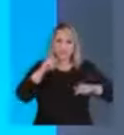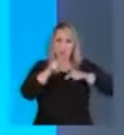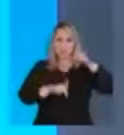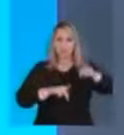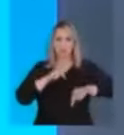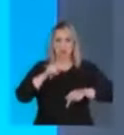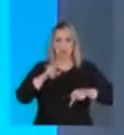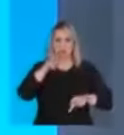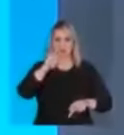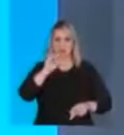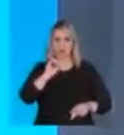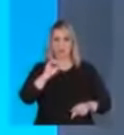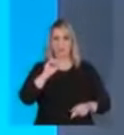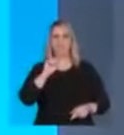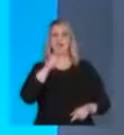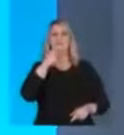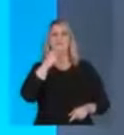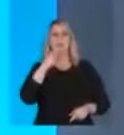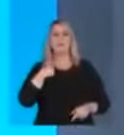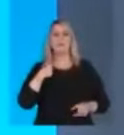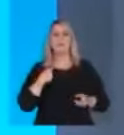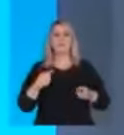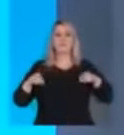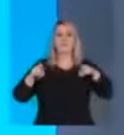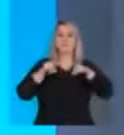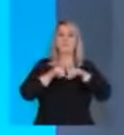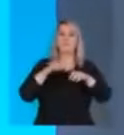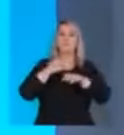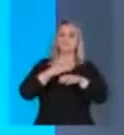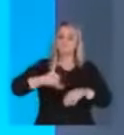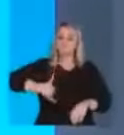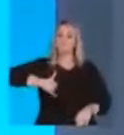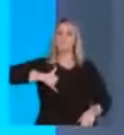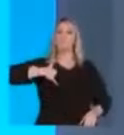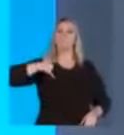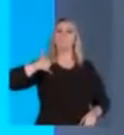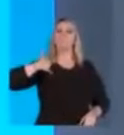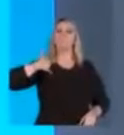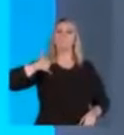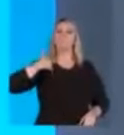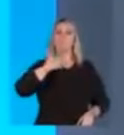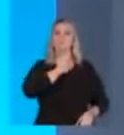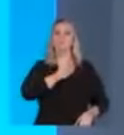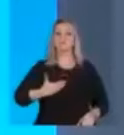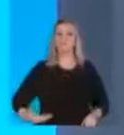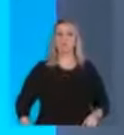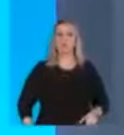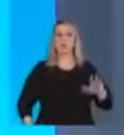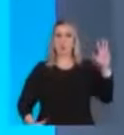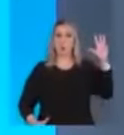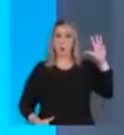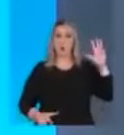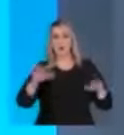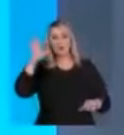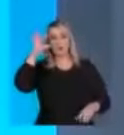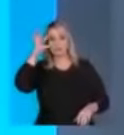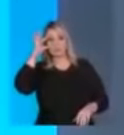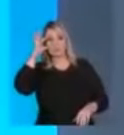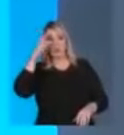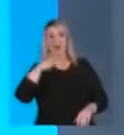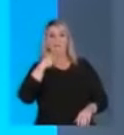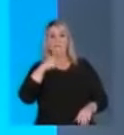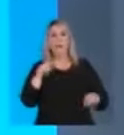cidade e dizer que a minha Coligação participou com muito orgulho dos governos l e Dilma uma esquerda que fala e